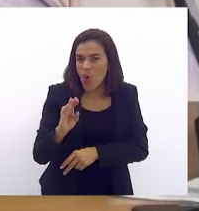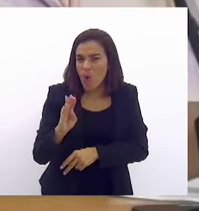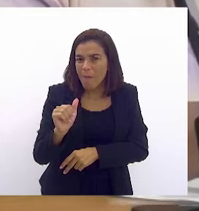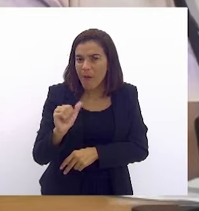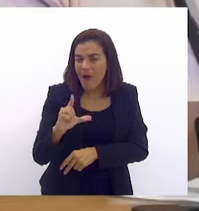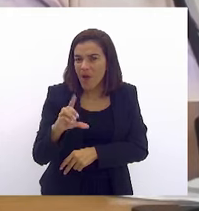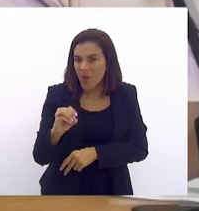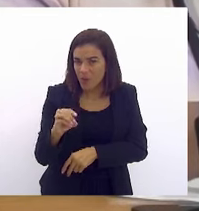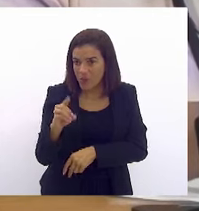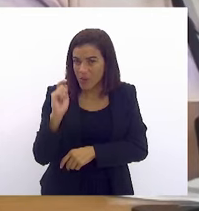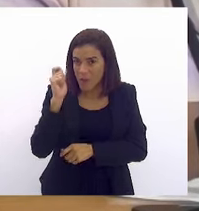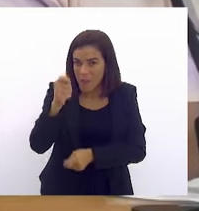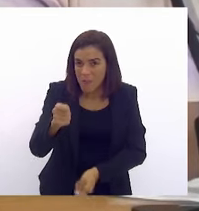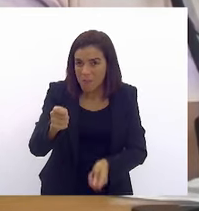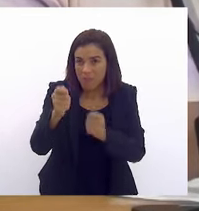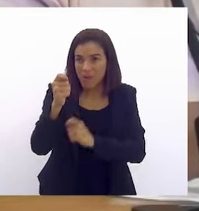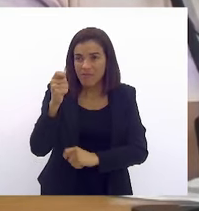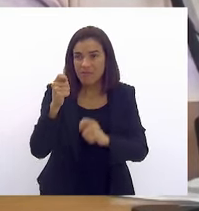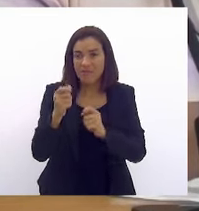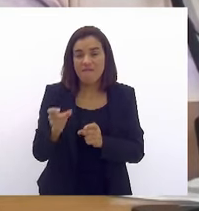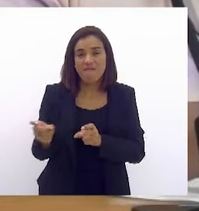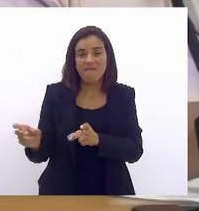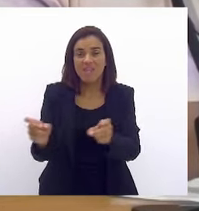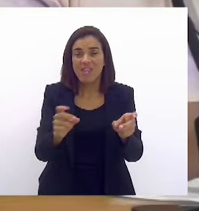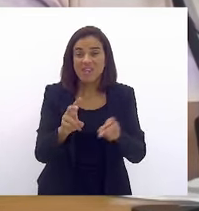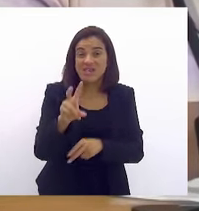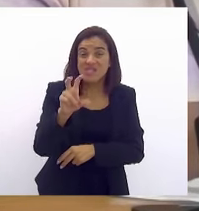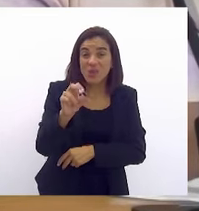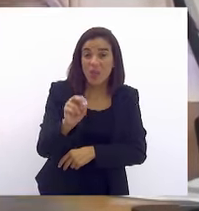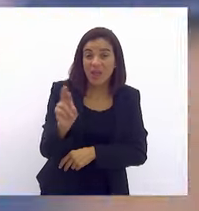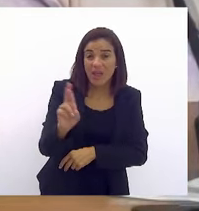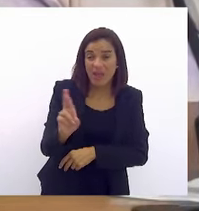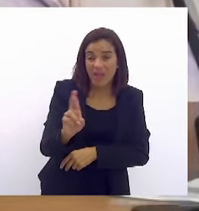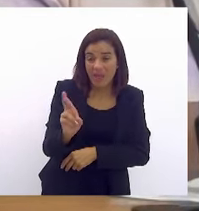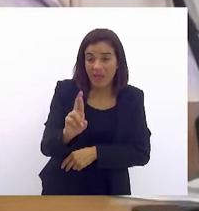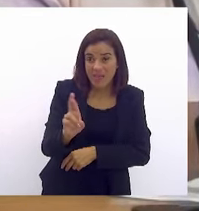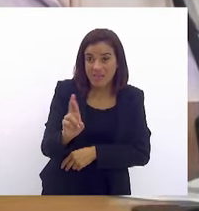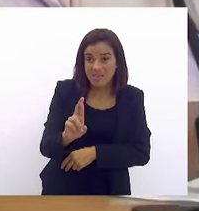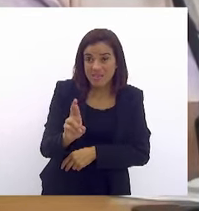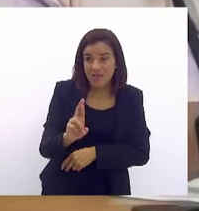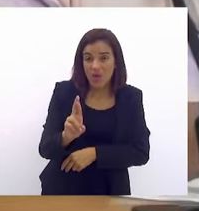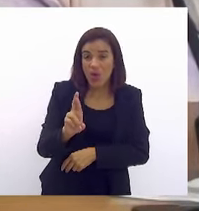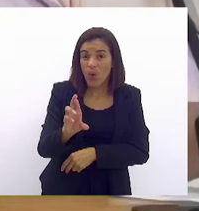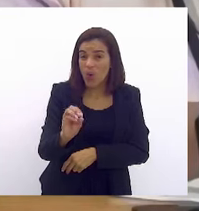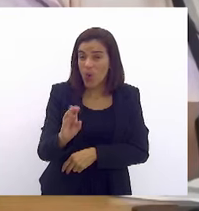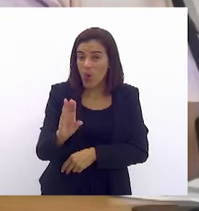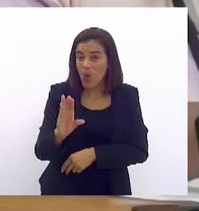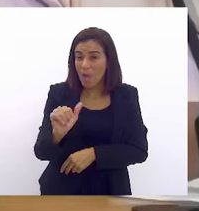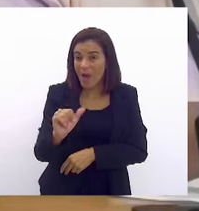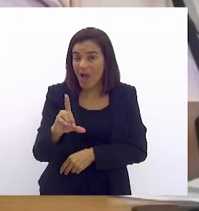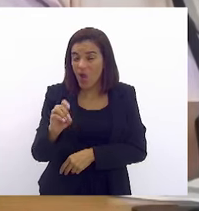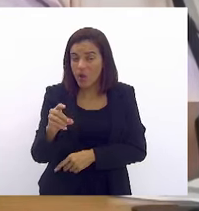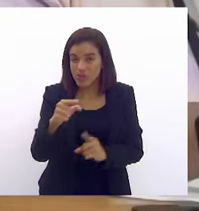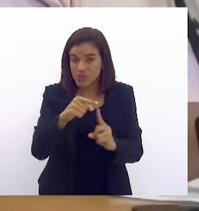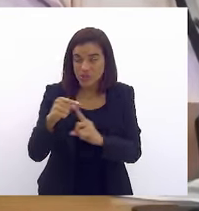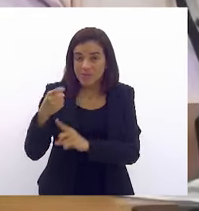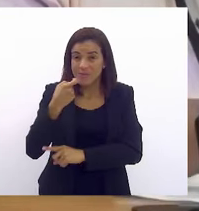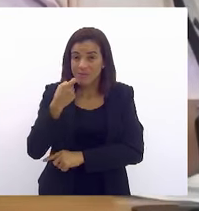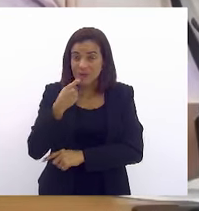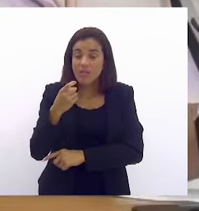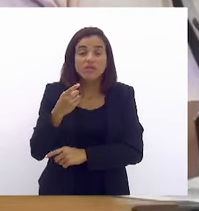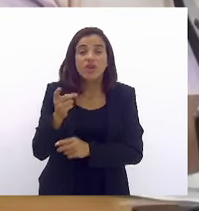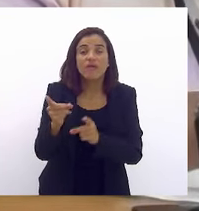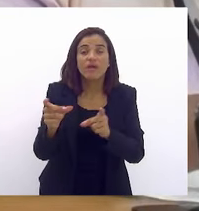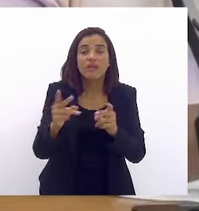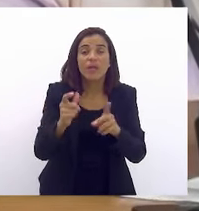pescador de Maricá hoje está vendendo a bandeja de filé a R$50. O robalo só se pegava em período de abril em diante, que é a corrida